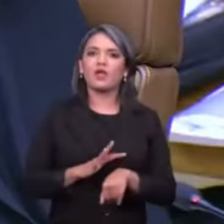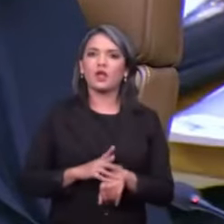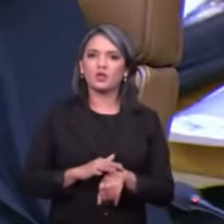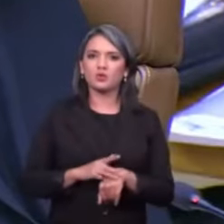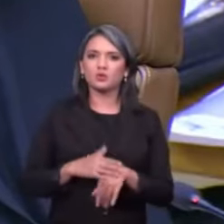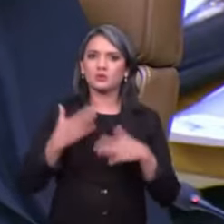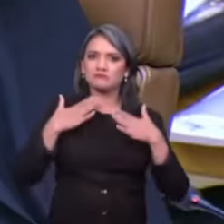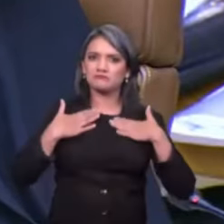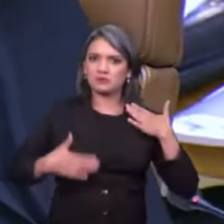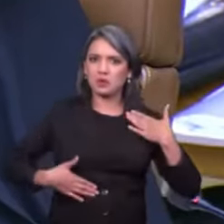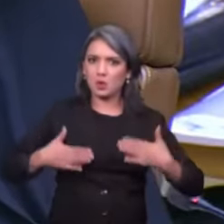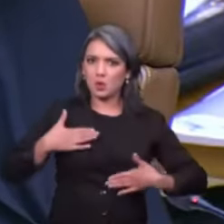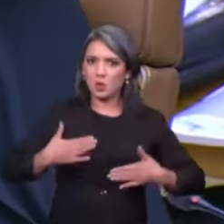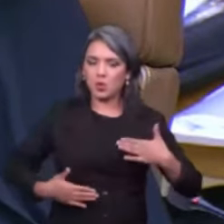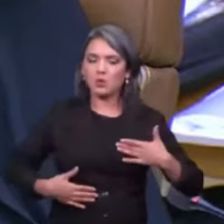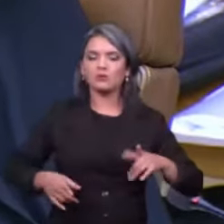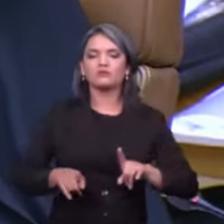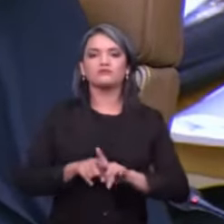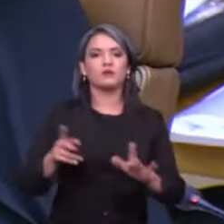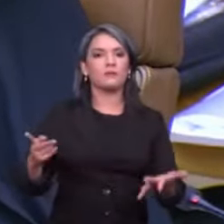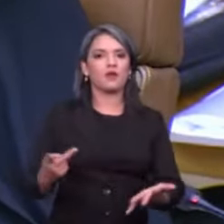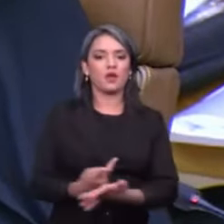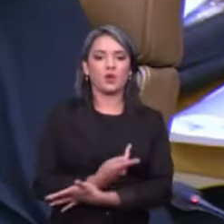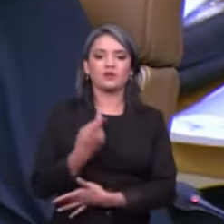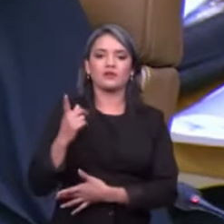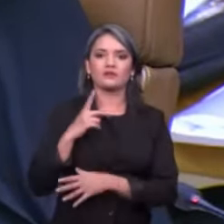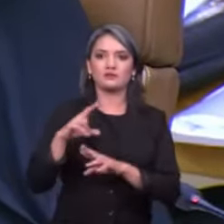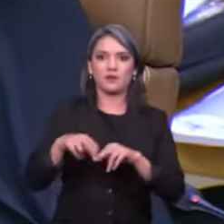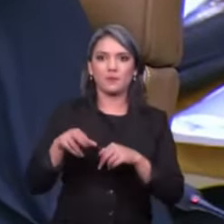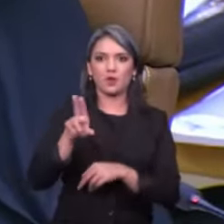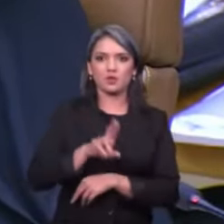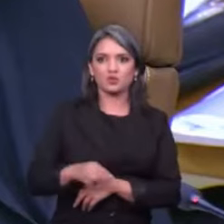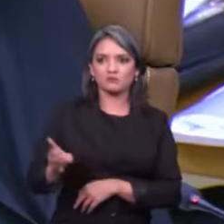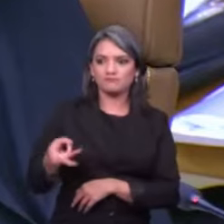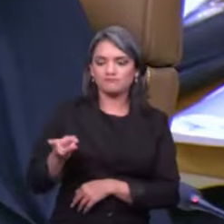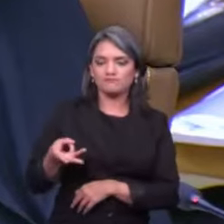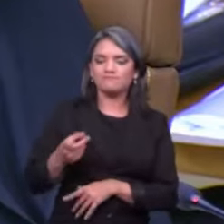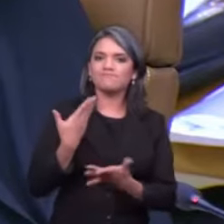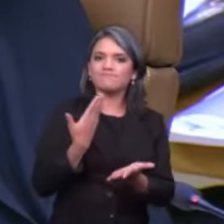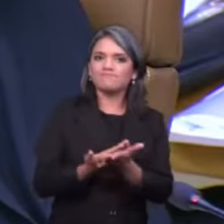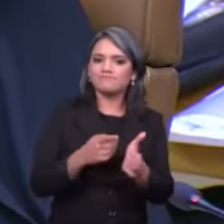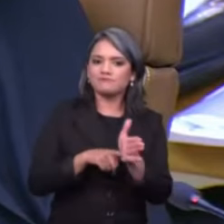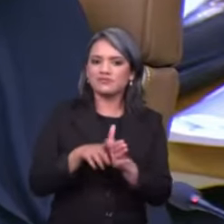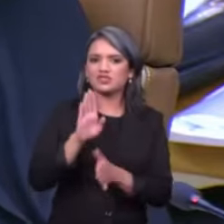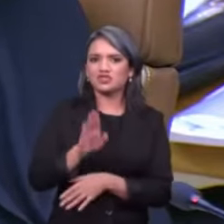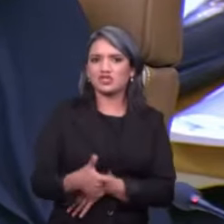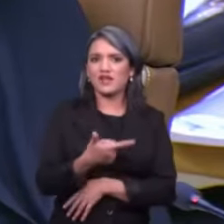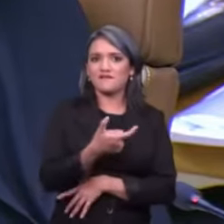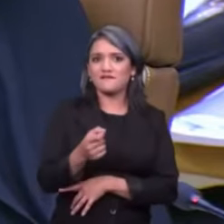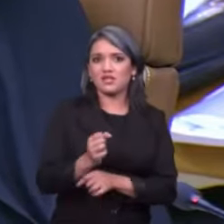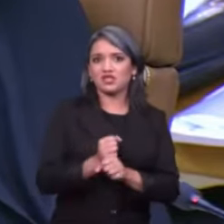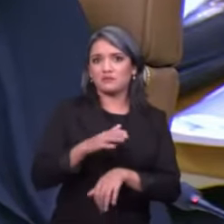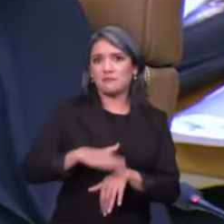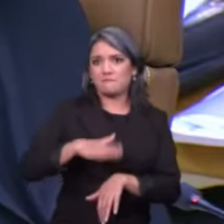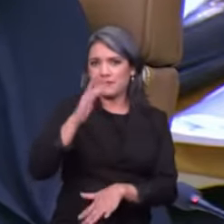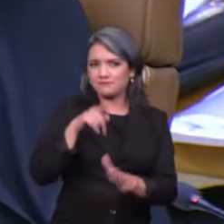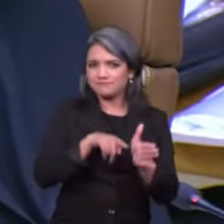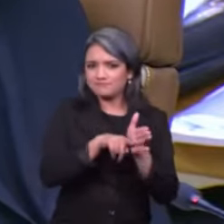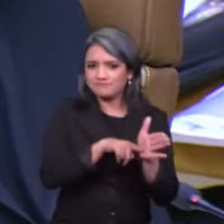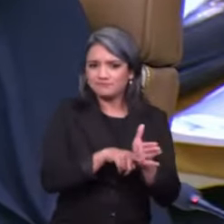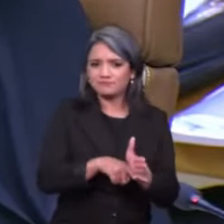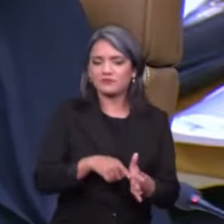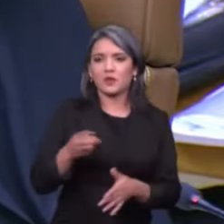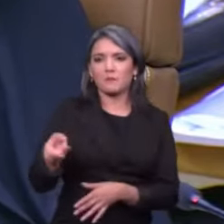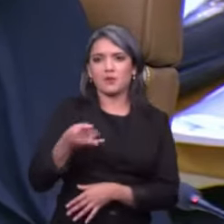efeitos neurotóxicos, as doenças físicas resultantes do consumo de maconha vêm sendo alvo de estudos há mais de 2 décadas. A maconha fumada tem um